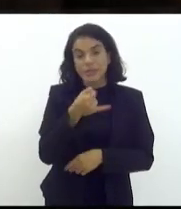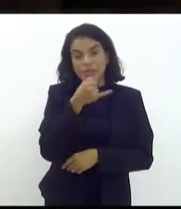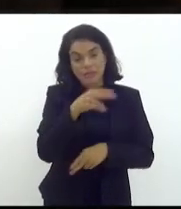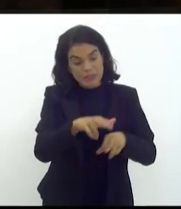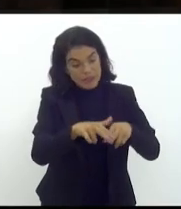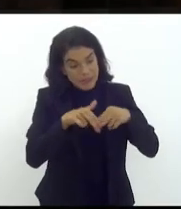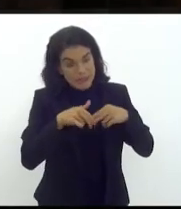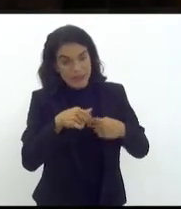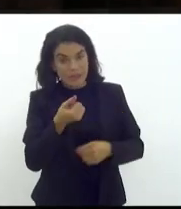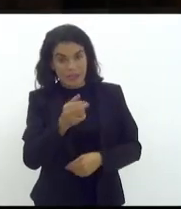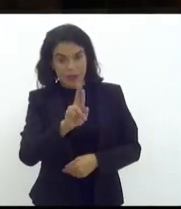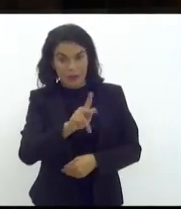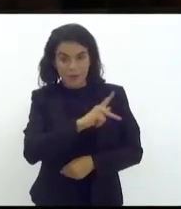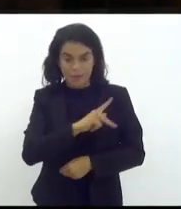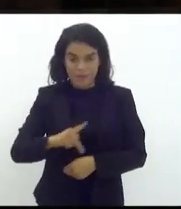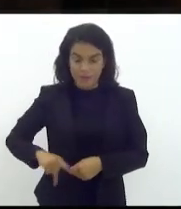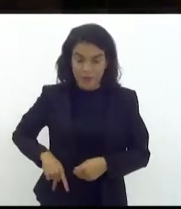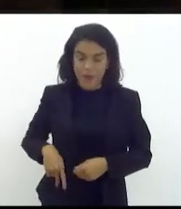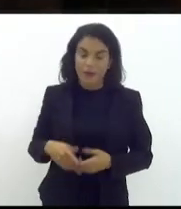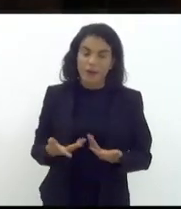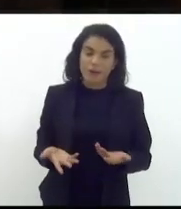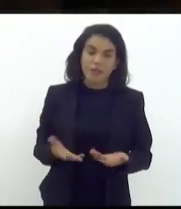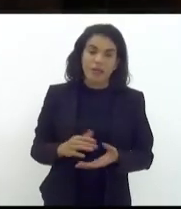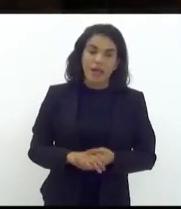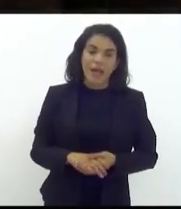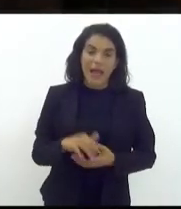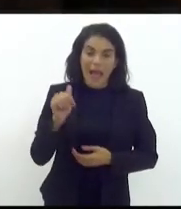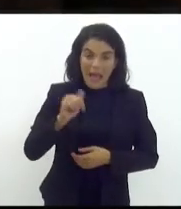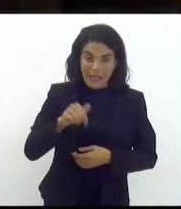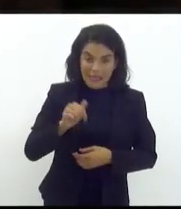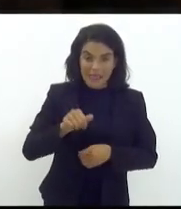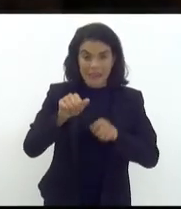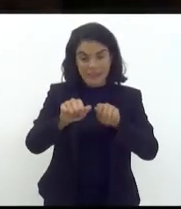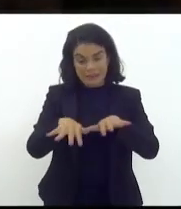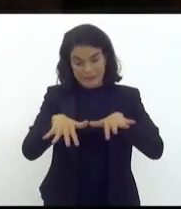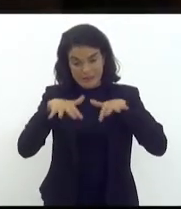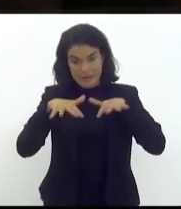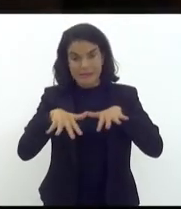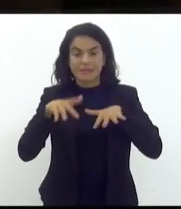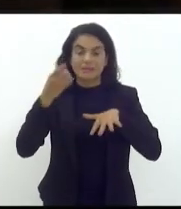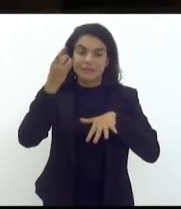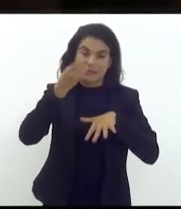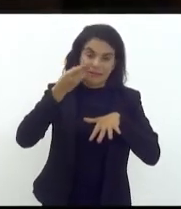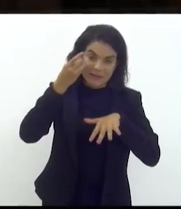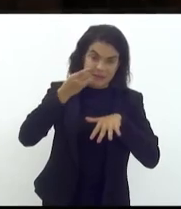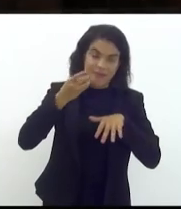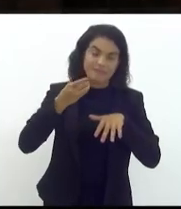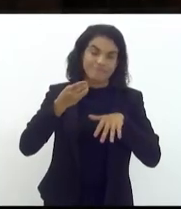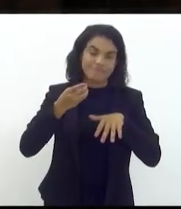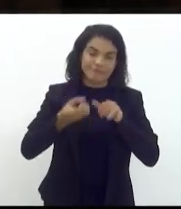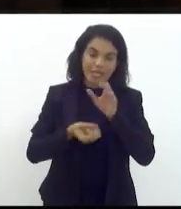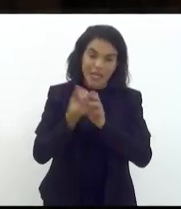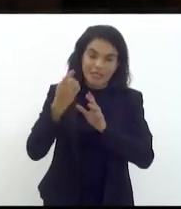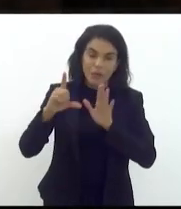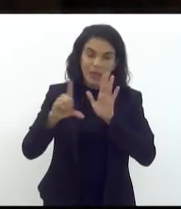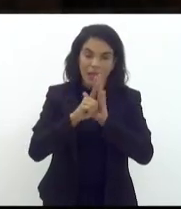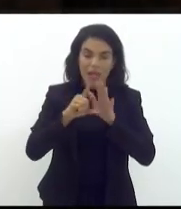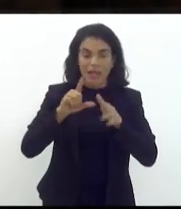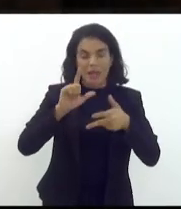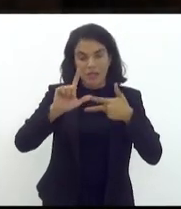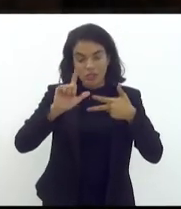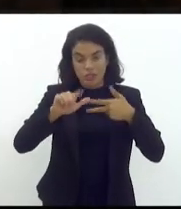é o presidente é que de muito aqui nos parlamentos é discutido